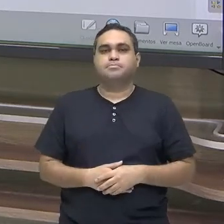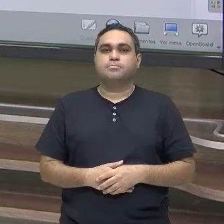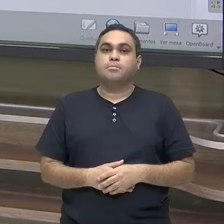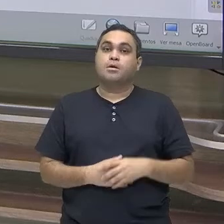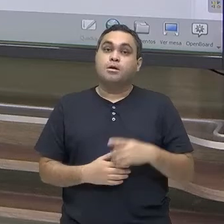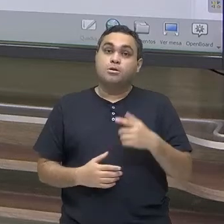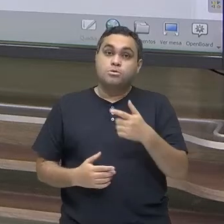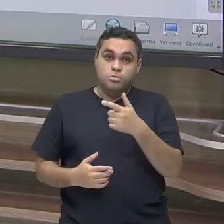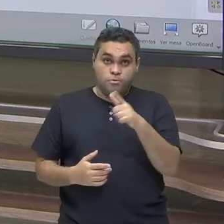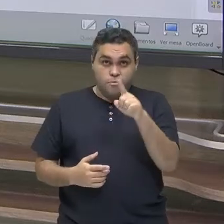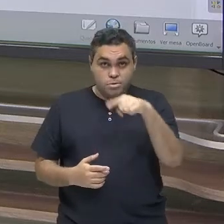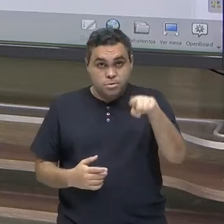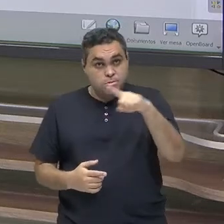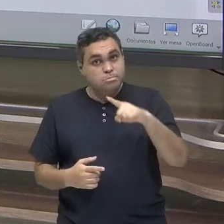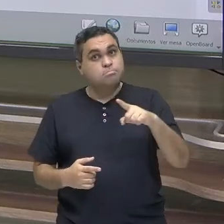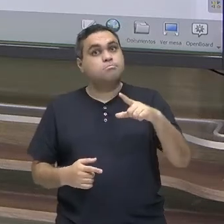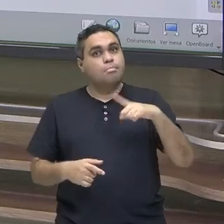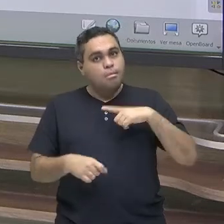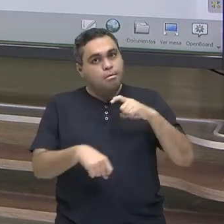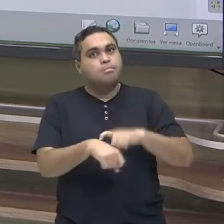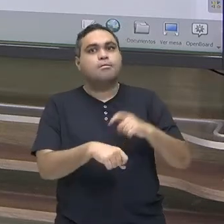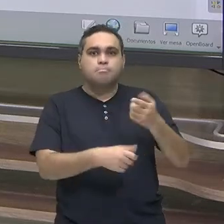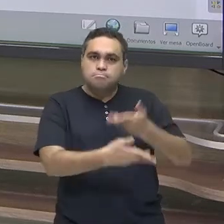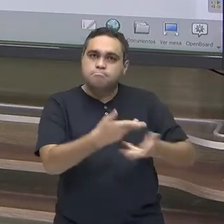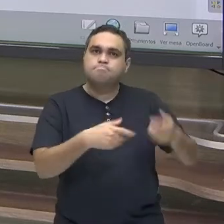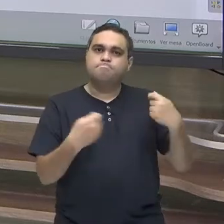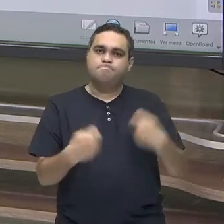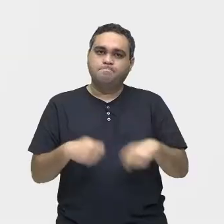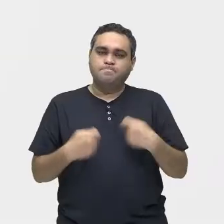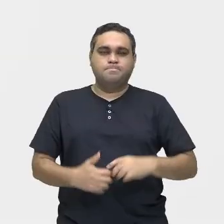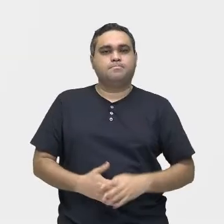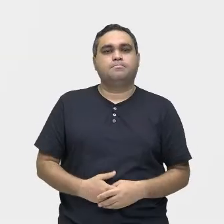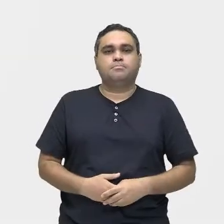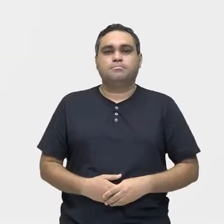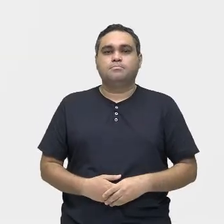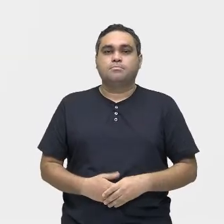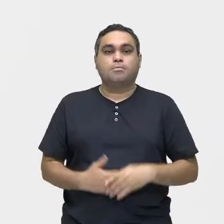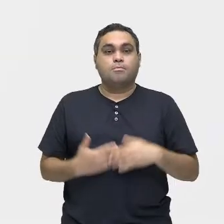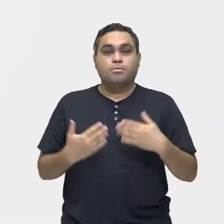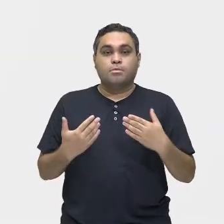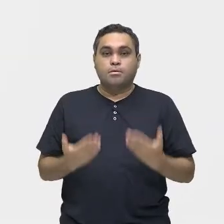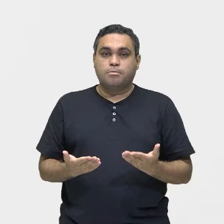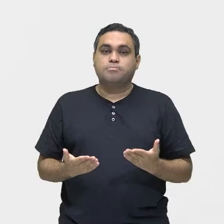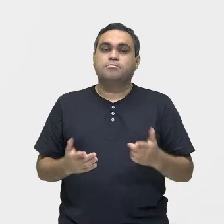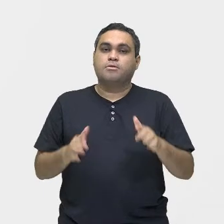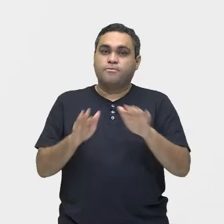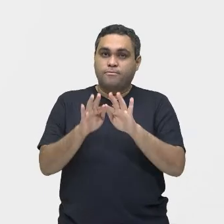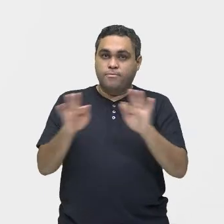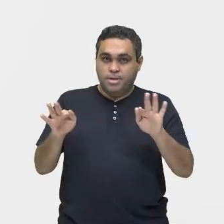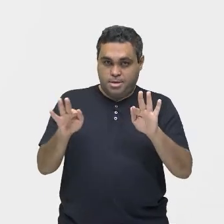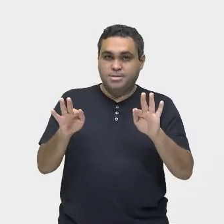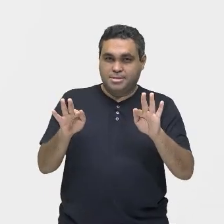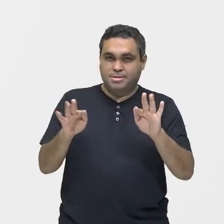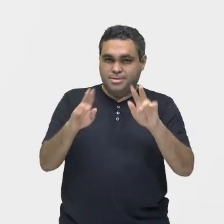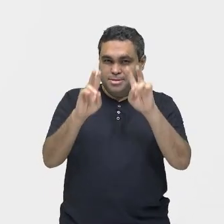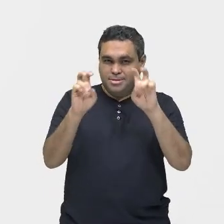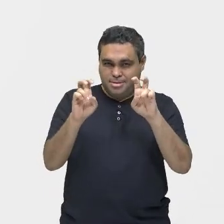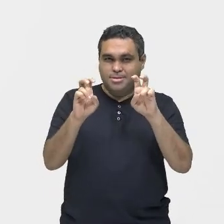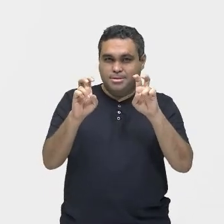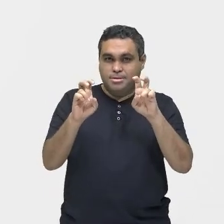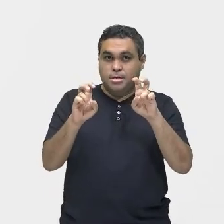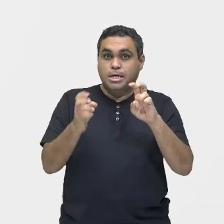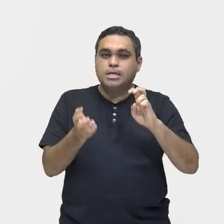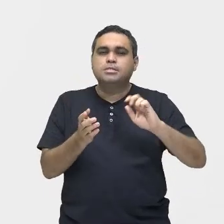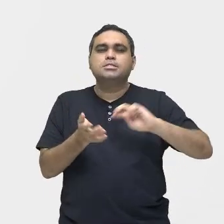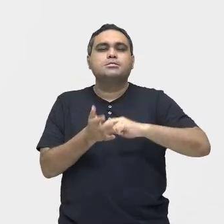os demais, gente, ainda dá tempo, vamos participar. Olha aí, em ainda é cedo, temos, e aí